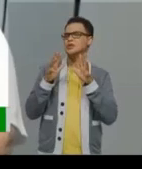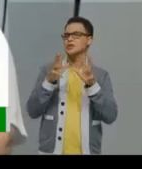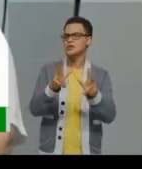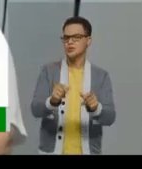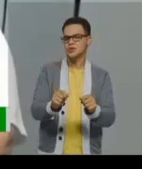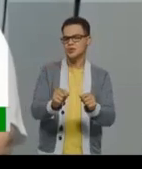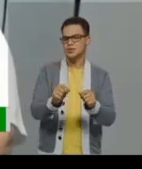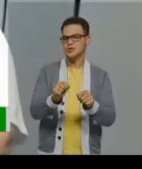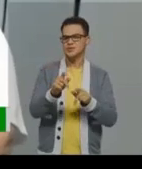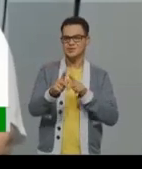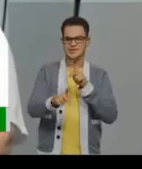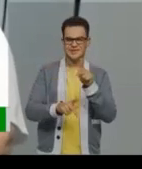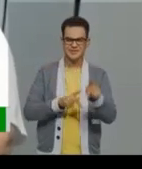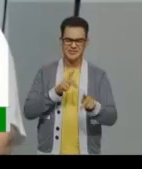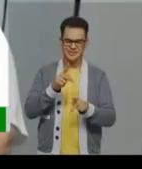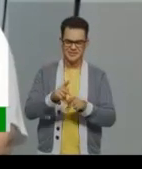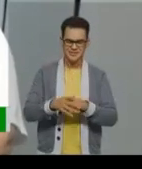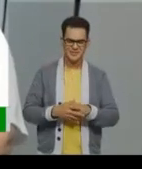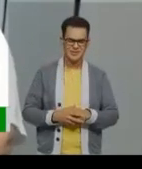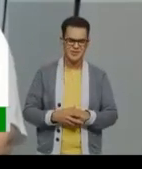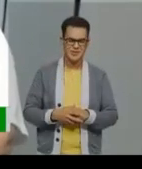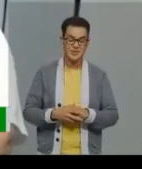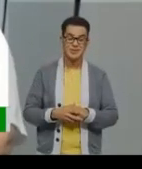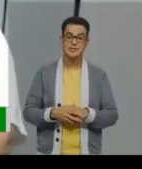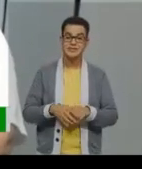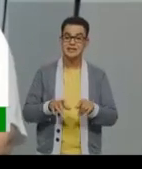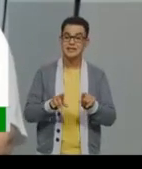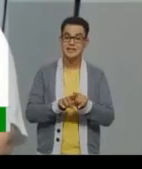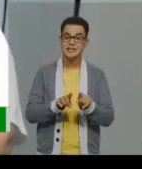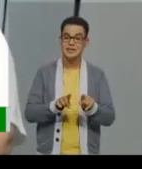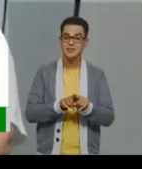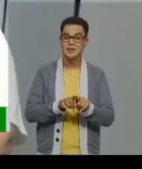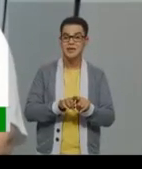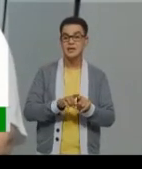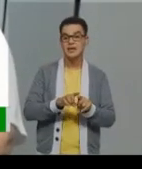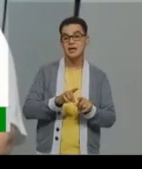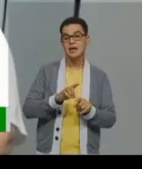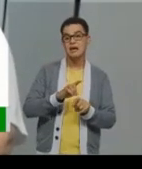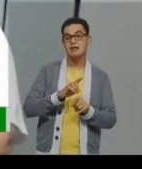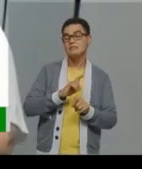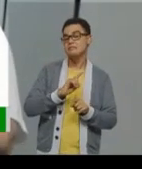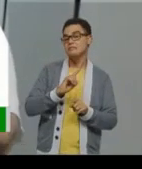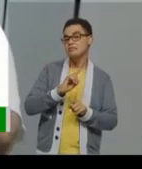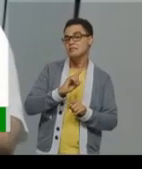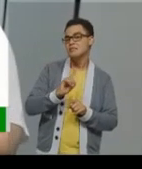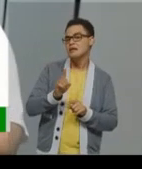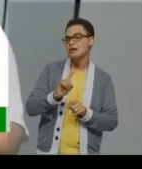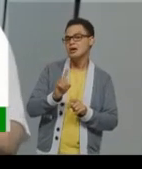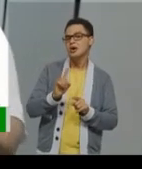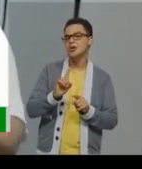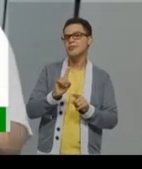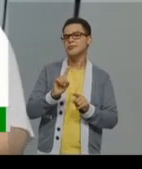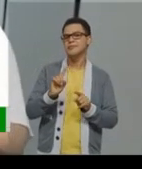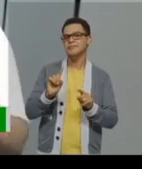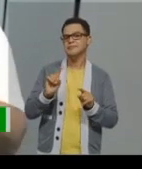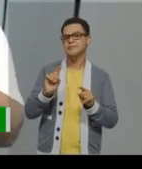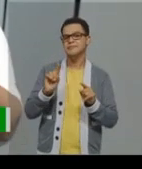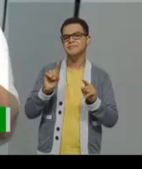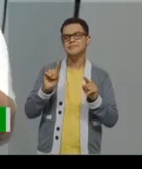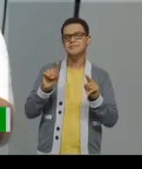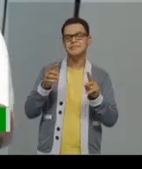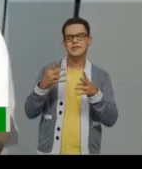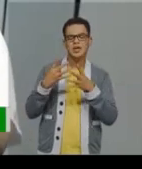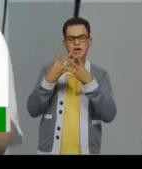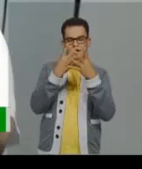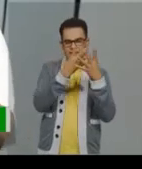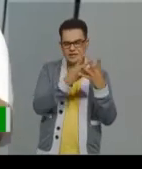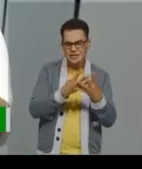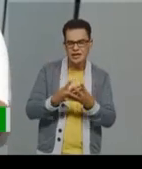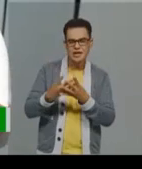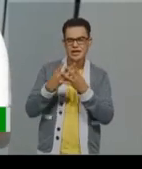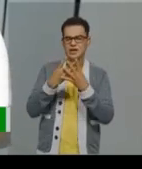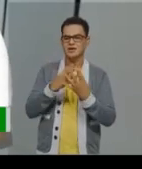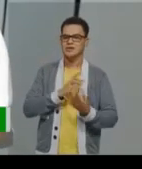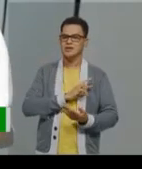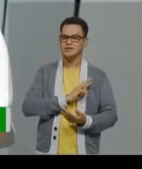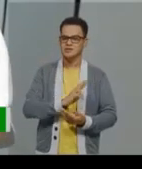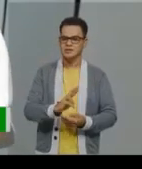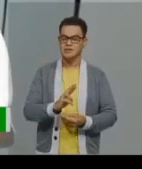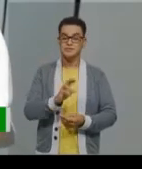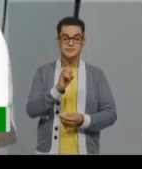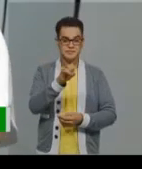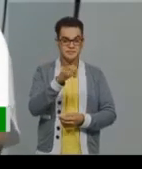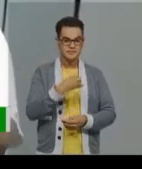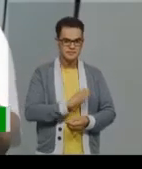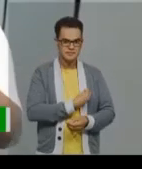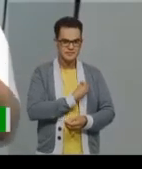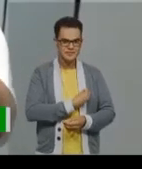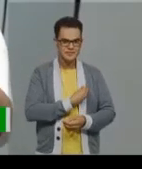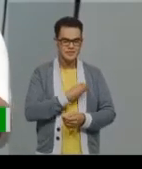confissões religiosas e também à não confissão religiosa. Então, se você vive em um contexto de